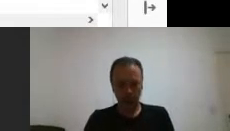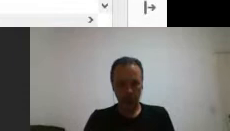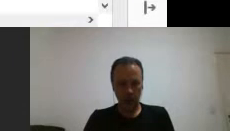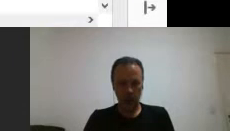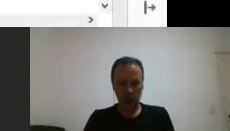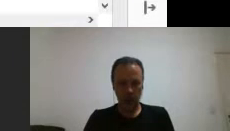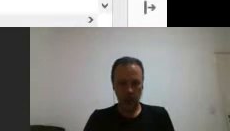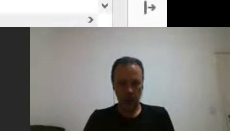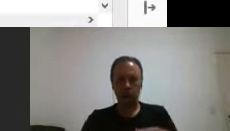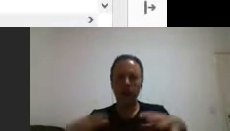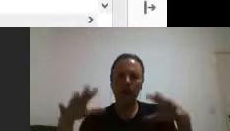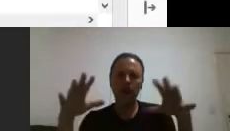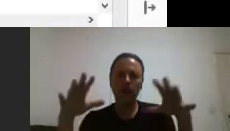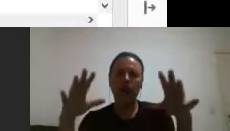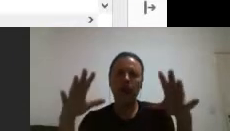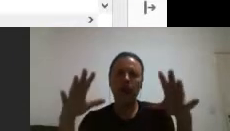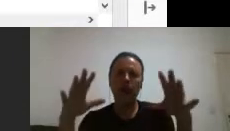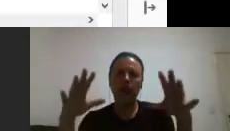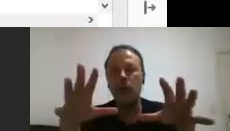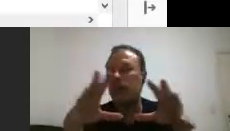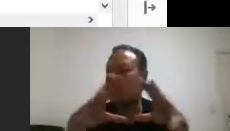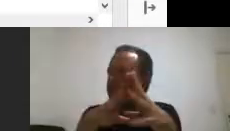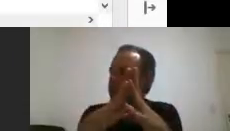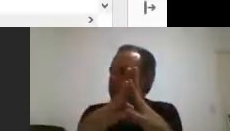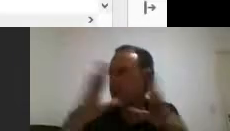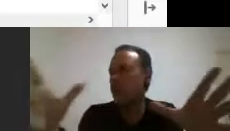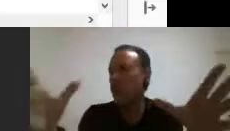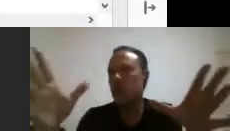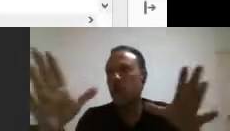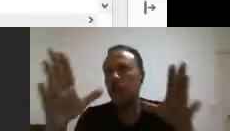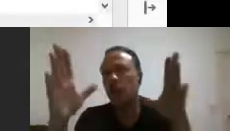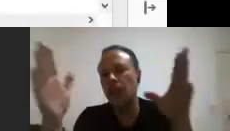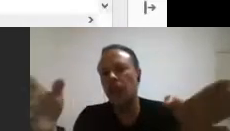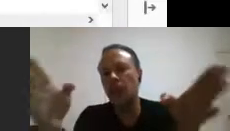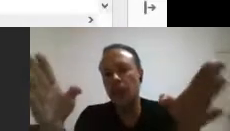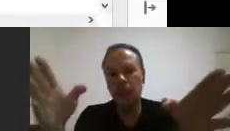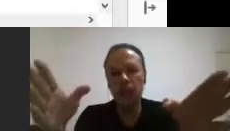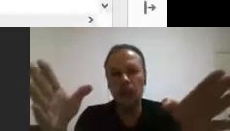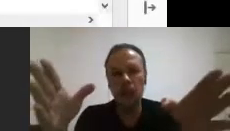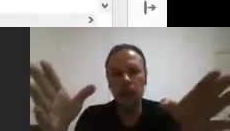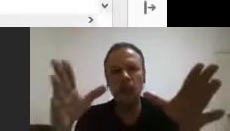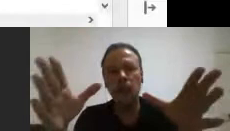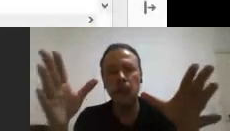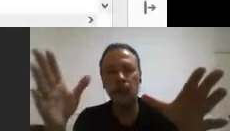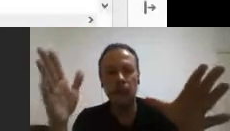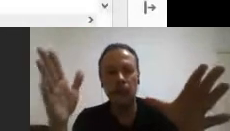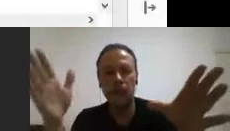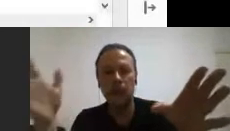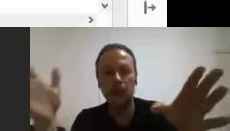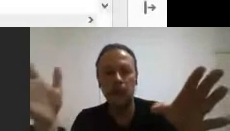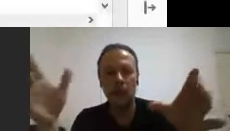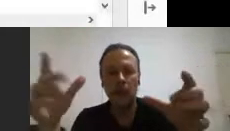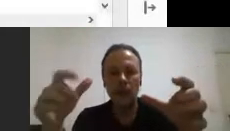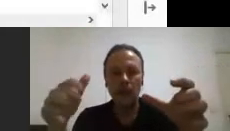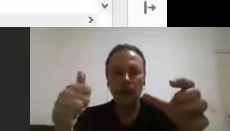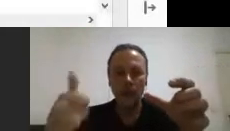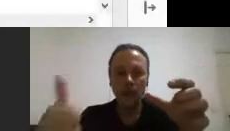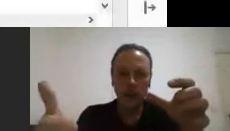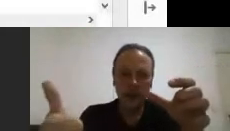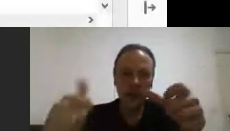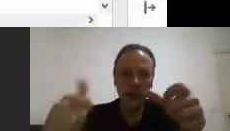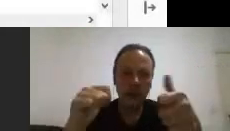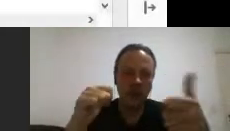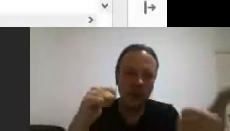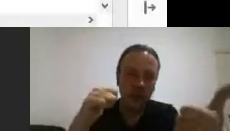também, que para que nós façamos uma modelagem de dados atingindo esses níveis